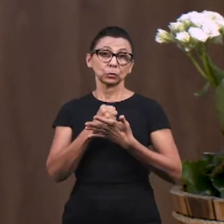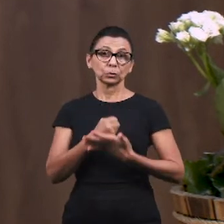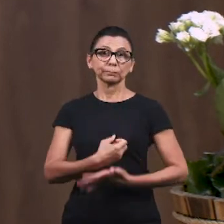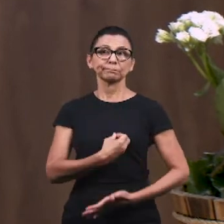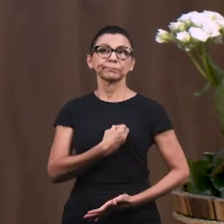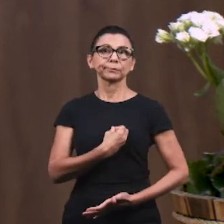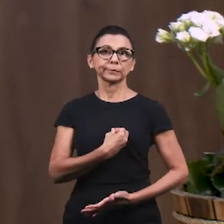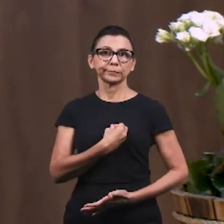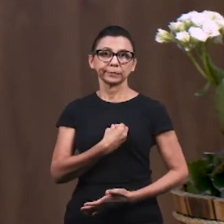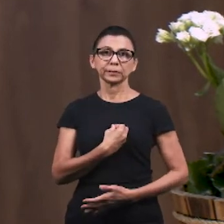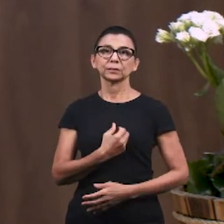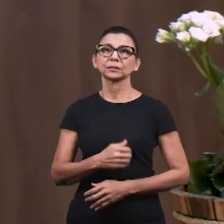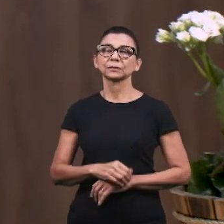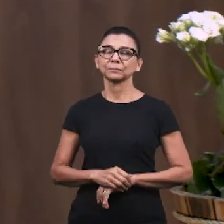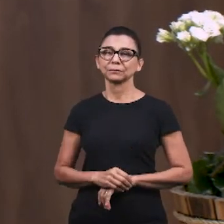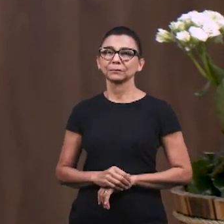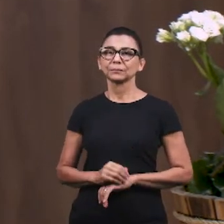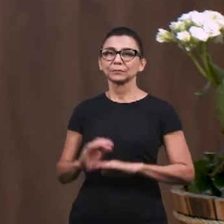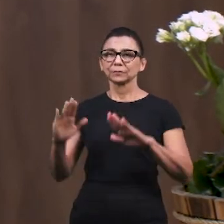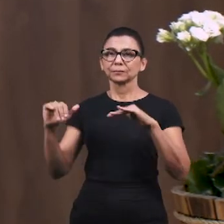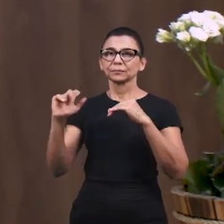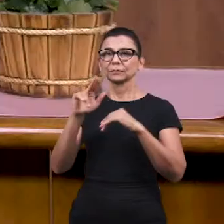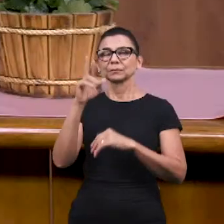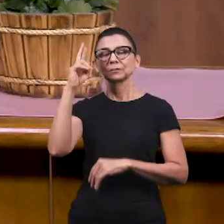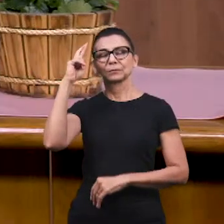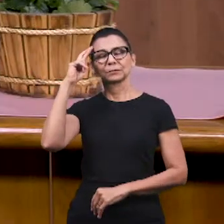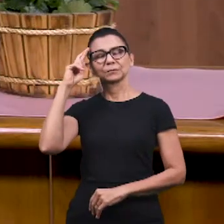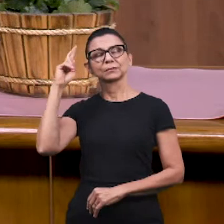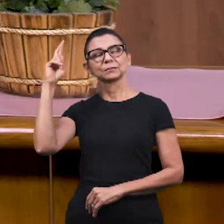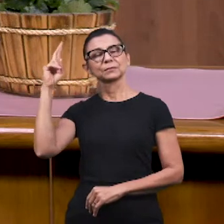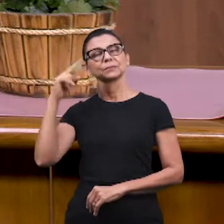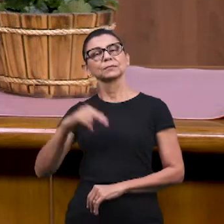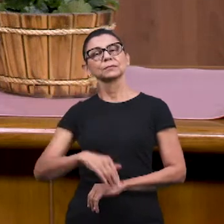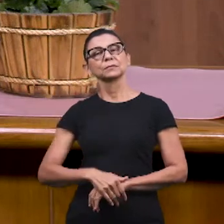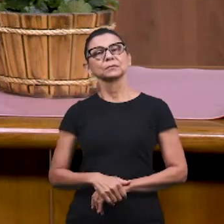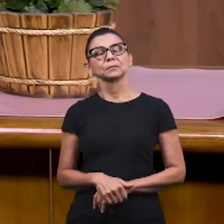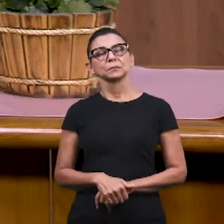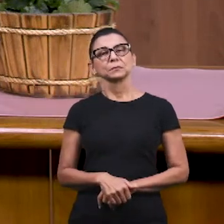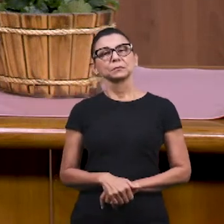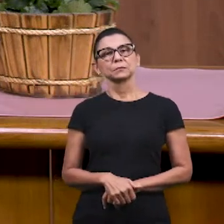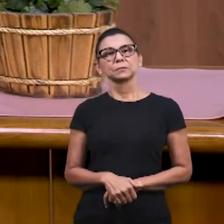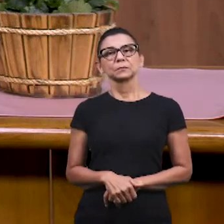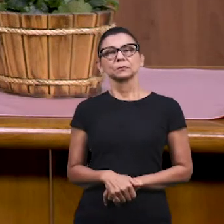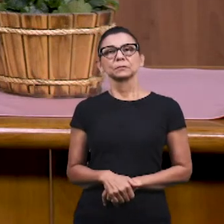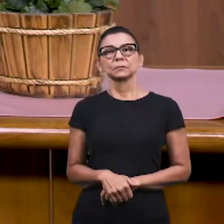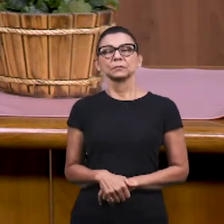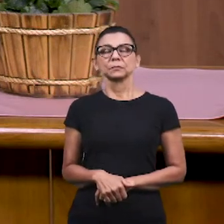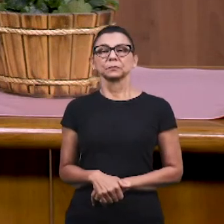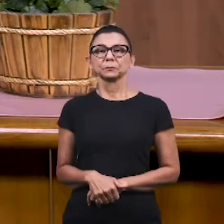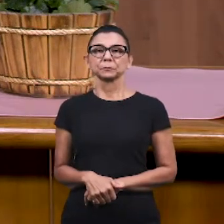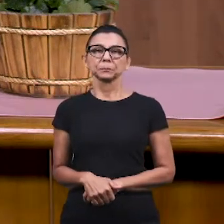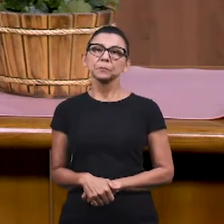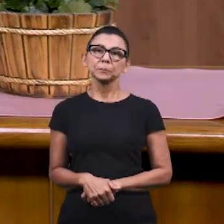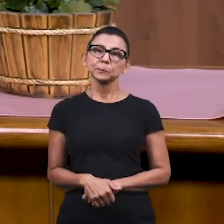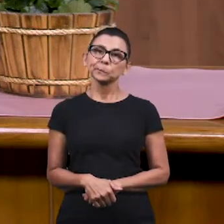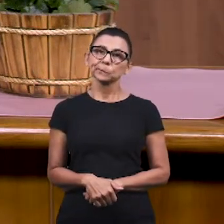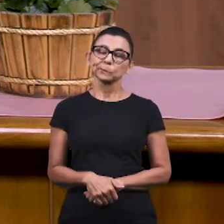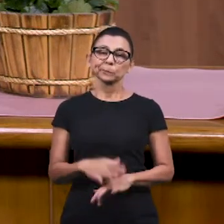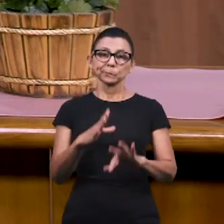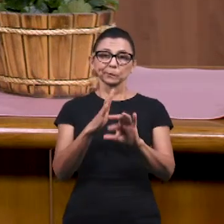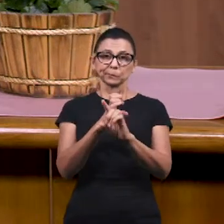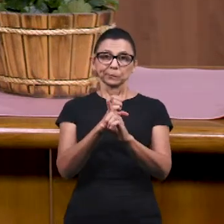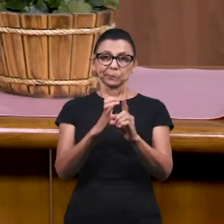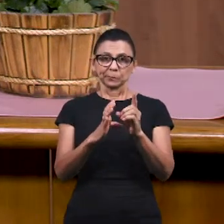bem presente e nós louvamos o nome do Senhor por isso. Nós estamos dando sequência a esta escola